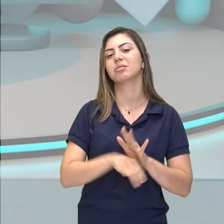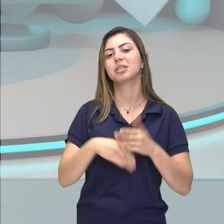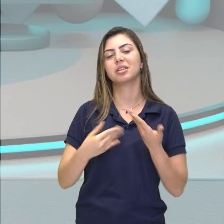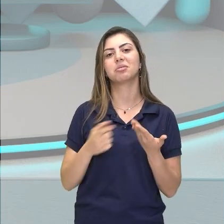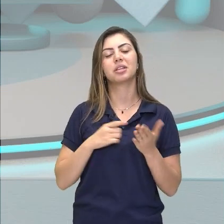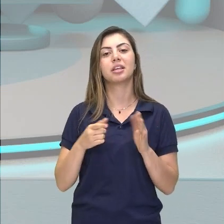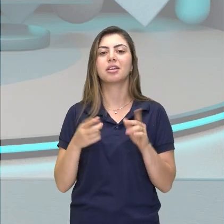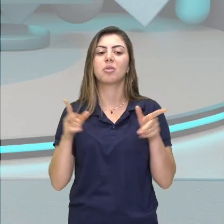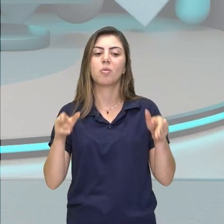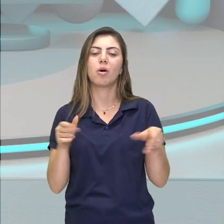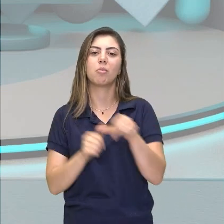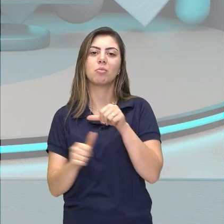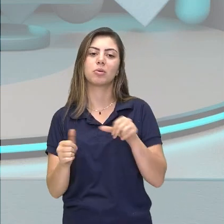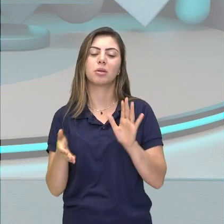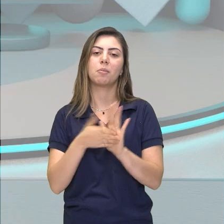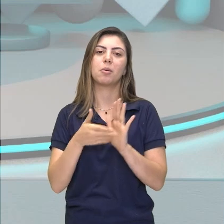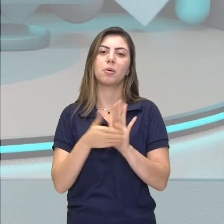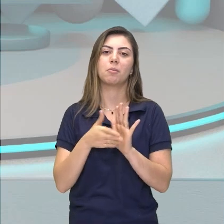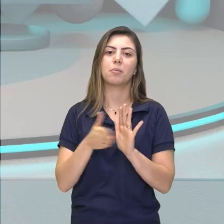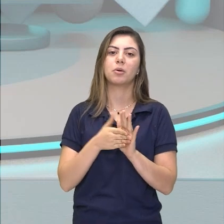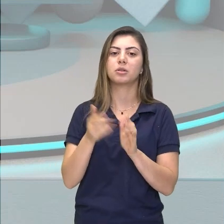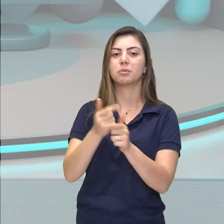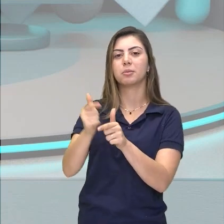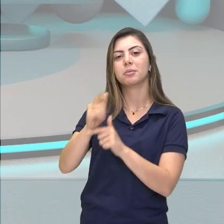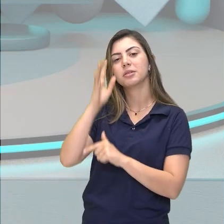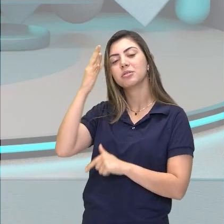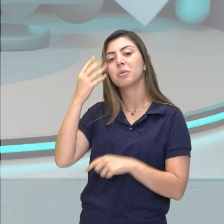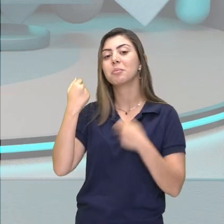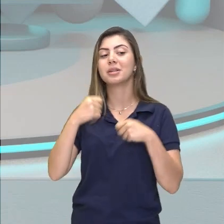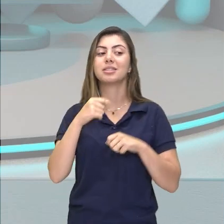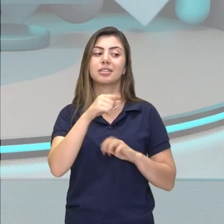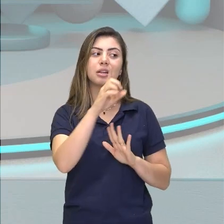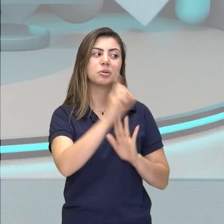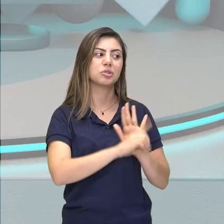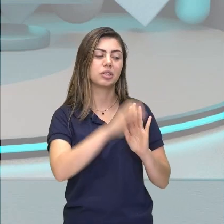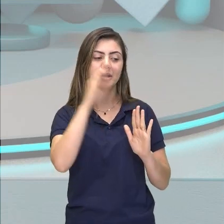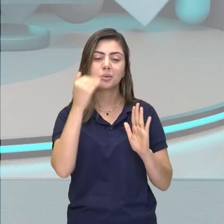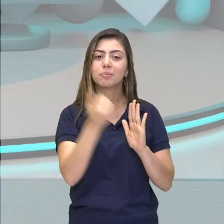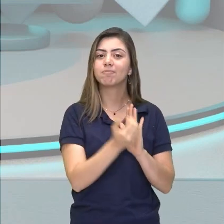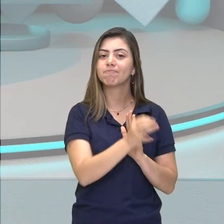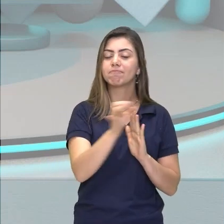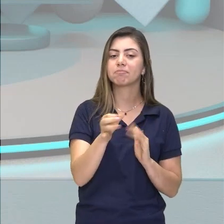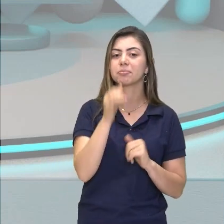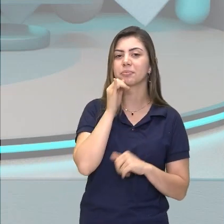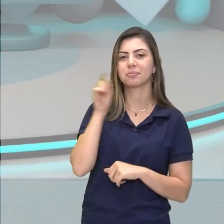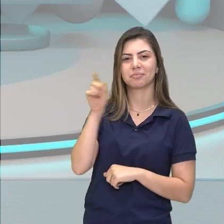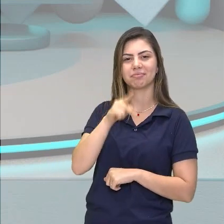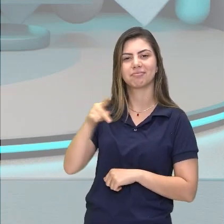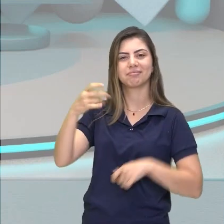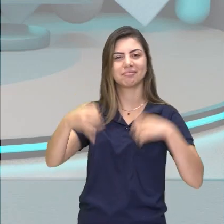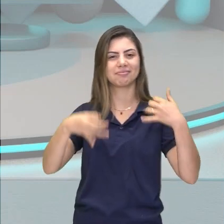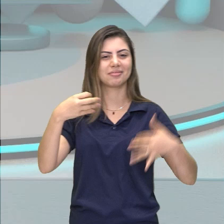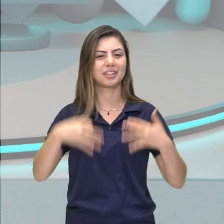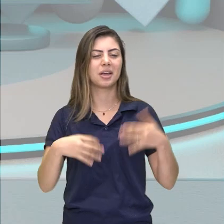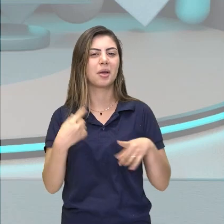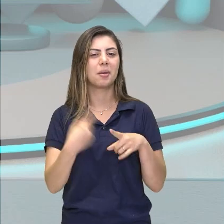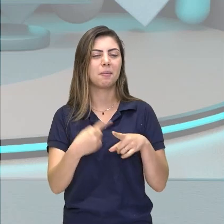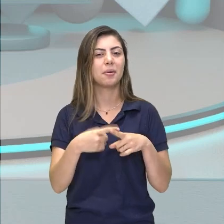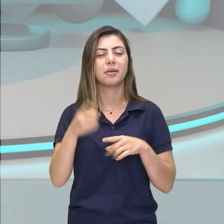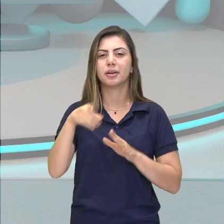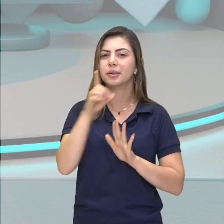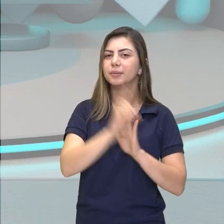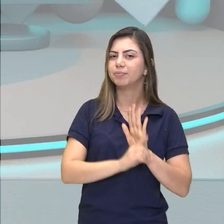Quando você faz a proposta de intervenção, ela precisa respeitar esses direitos básicos. O professor William, inclusive, explicou por que são